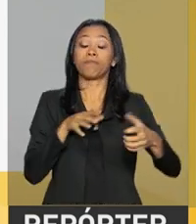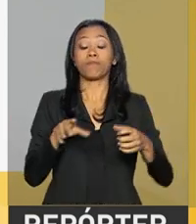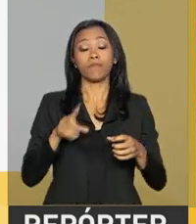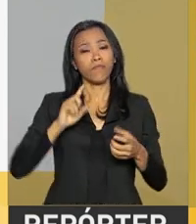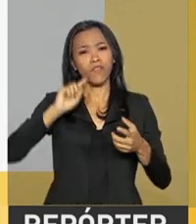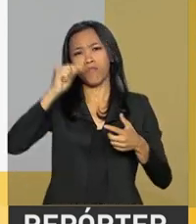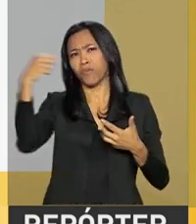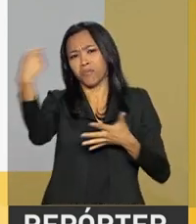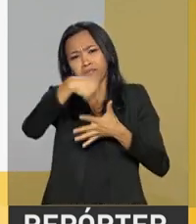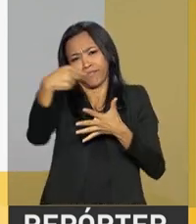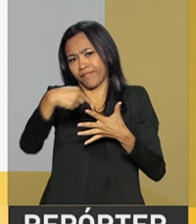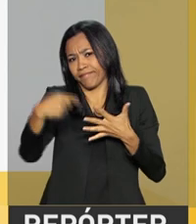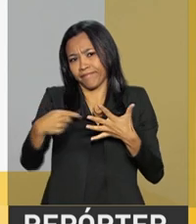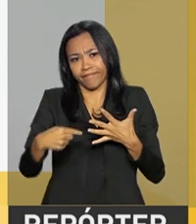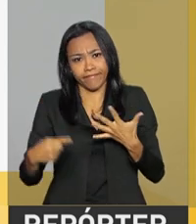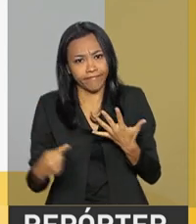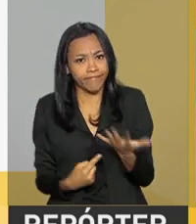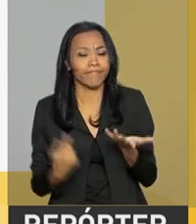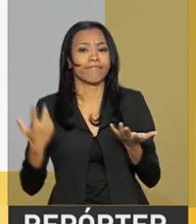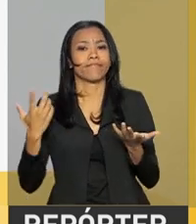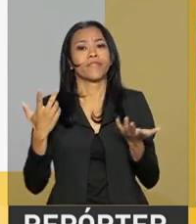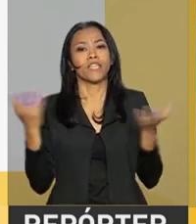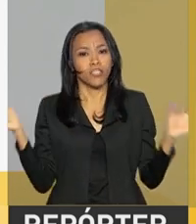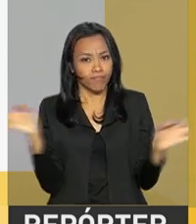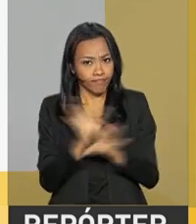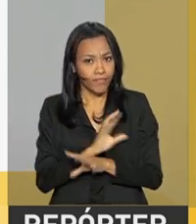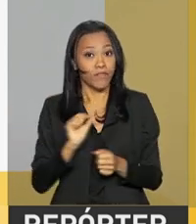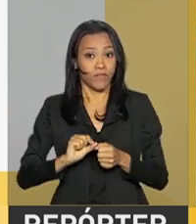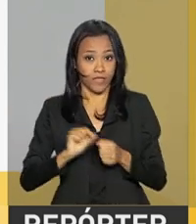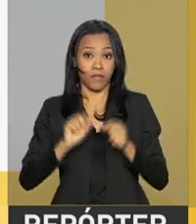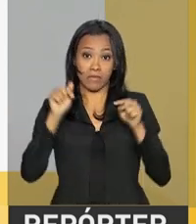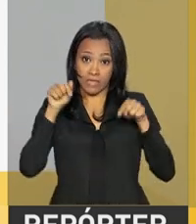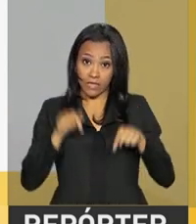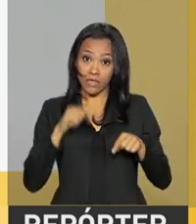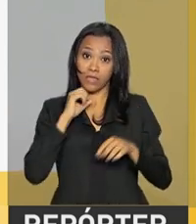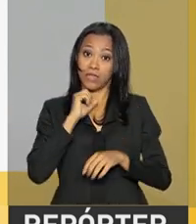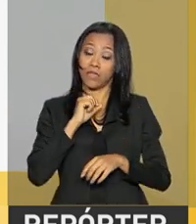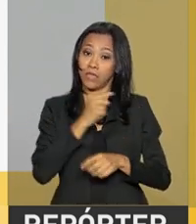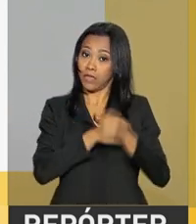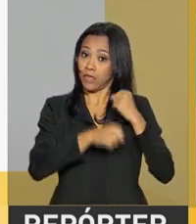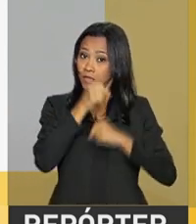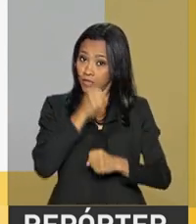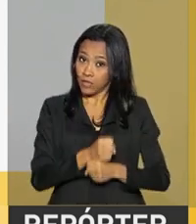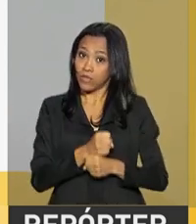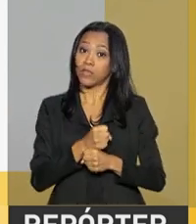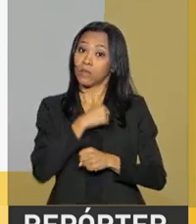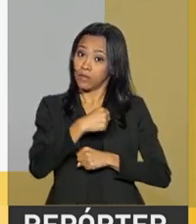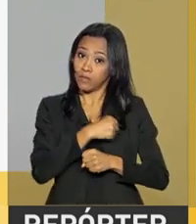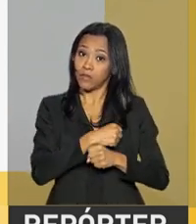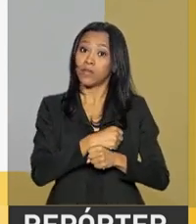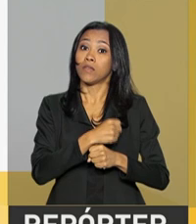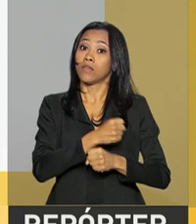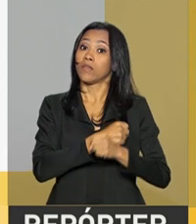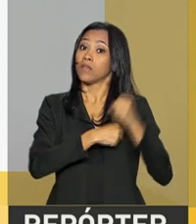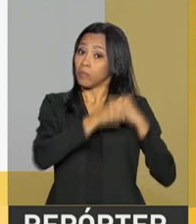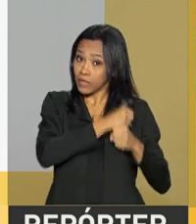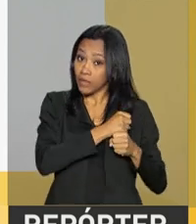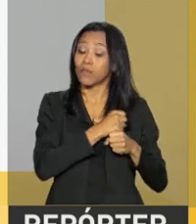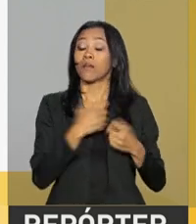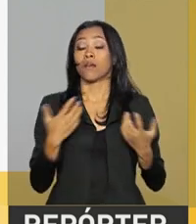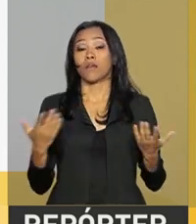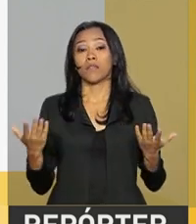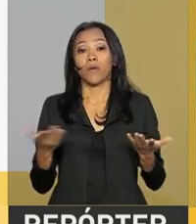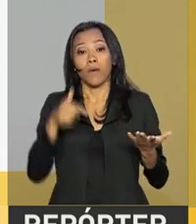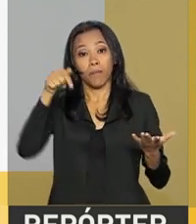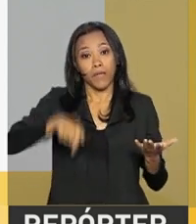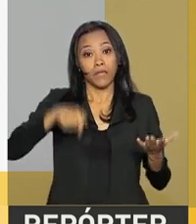inúmeras as inúmeras ações concluídas neste ano agora só me basta reforçar que para 2018 temos a